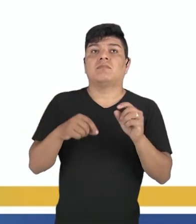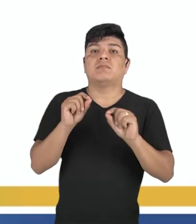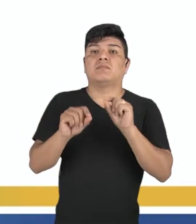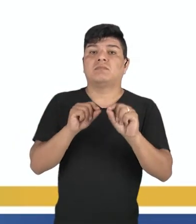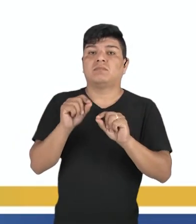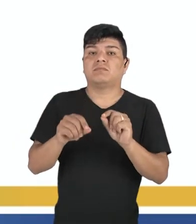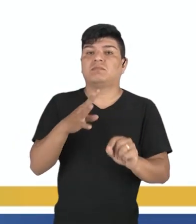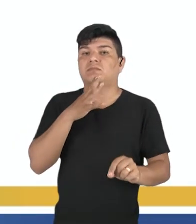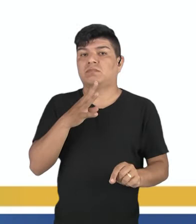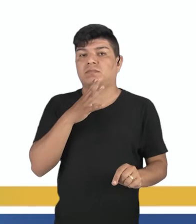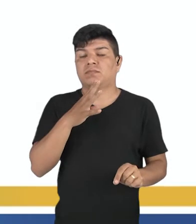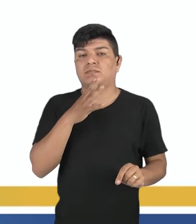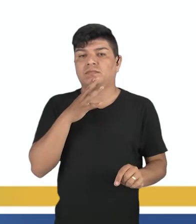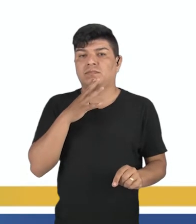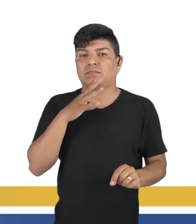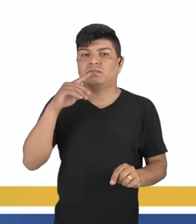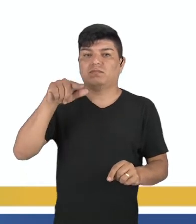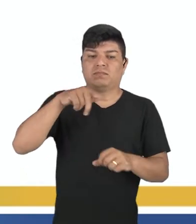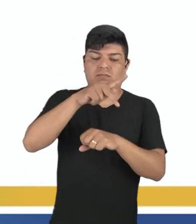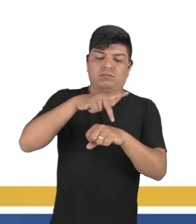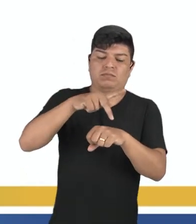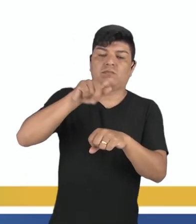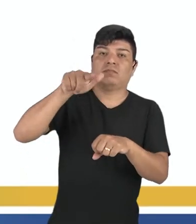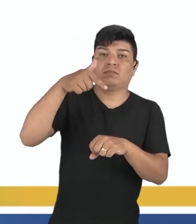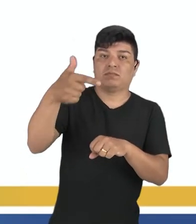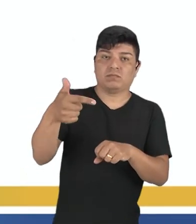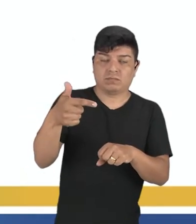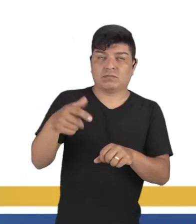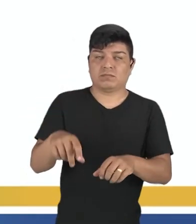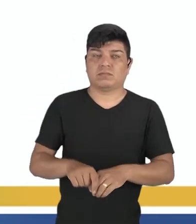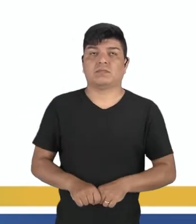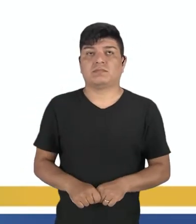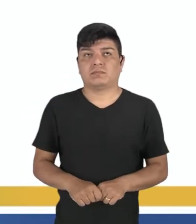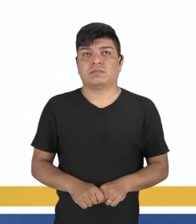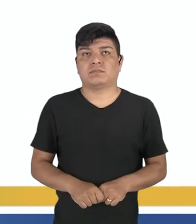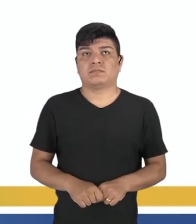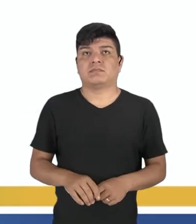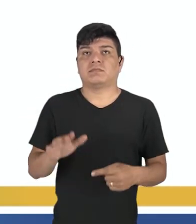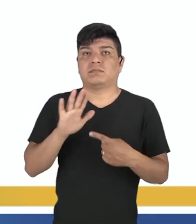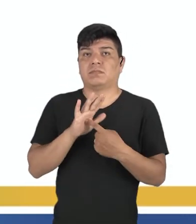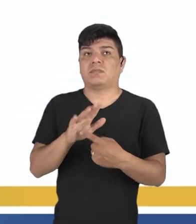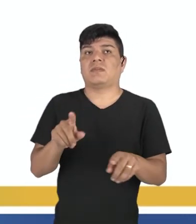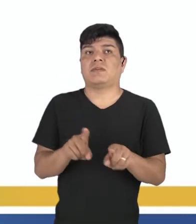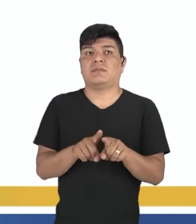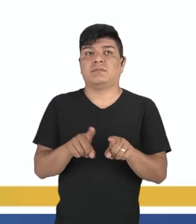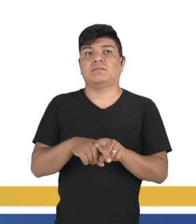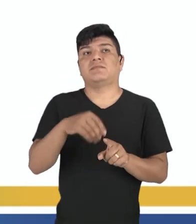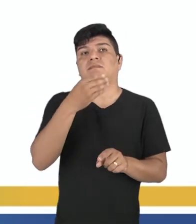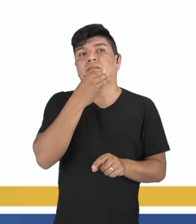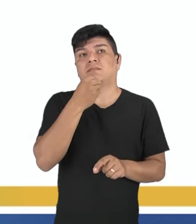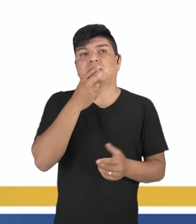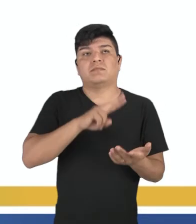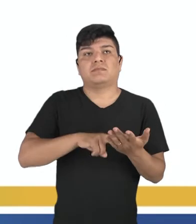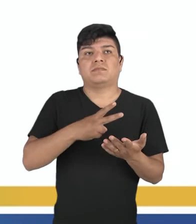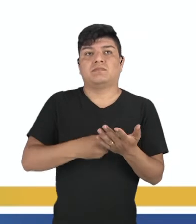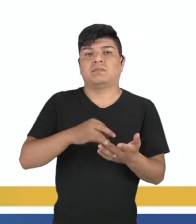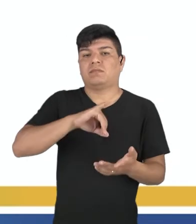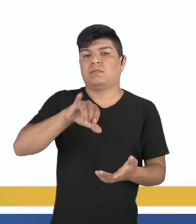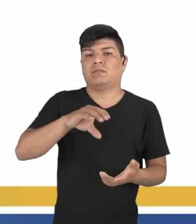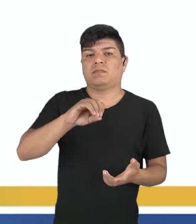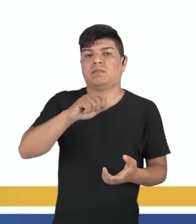recebeu reconhecimento internacional. Entre seus representantes está também o compositor e intérprete